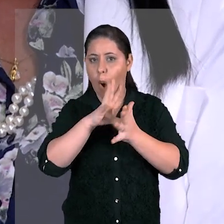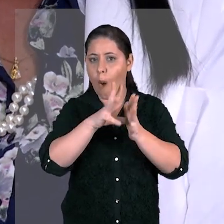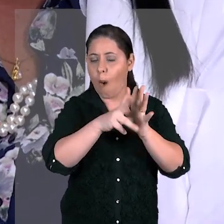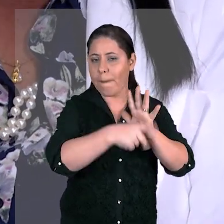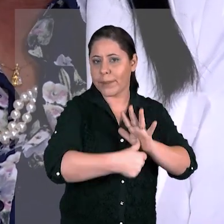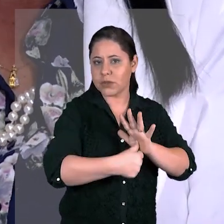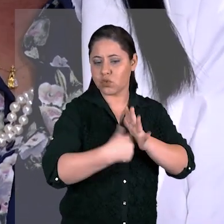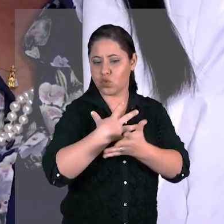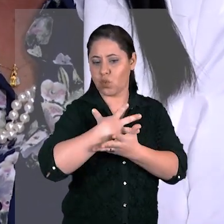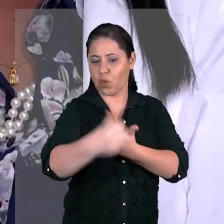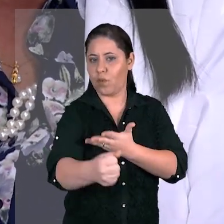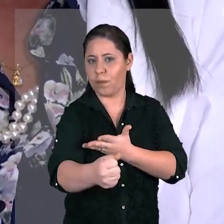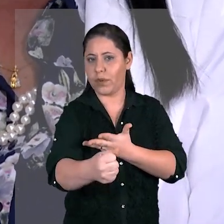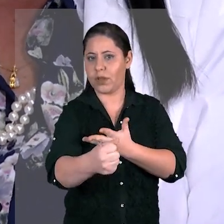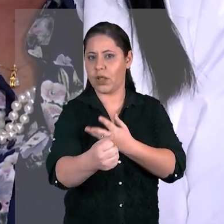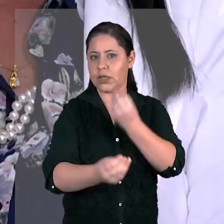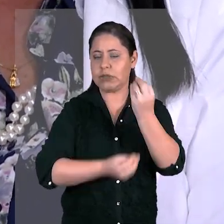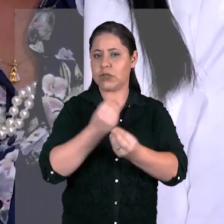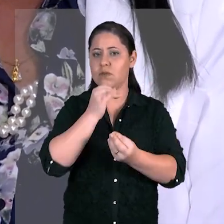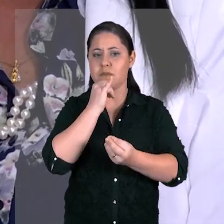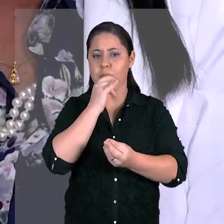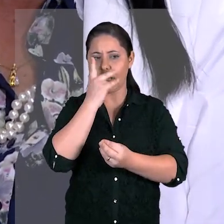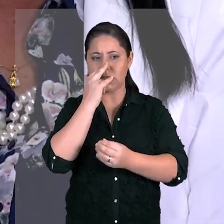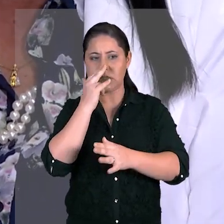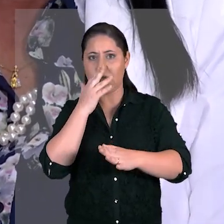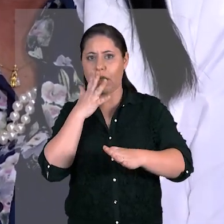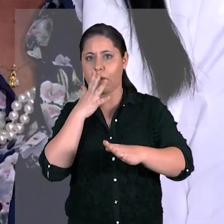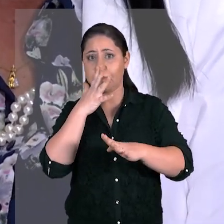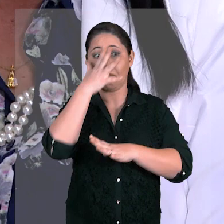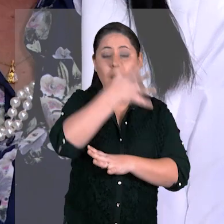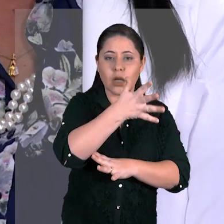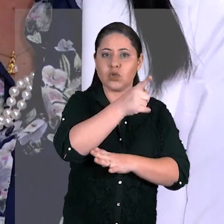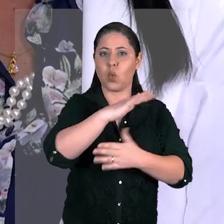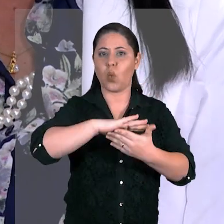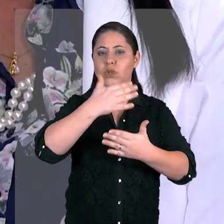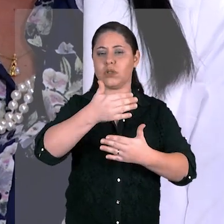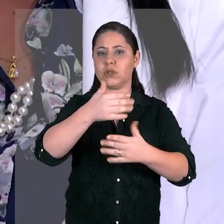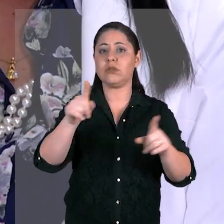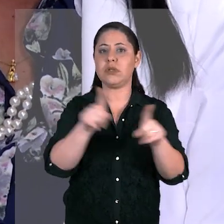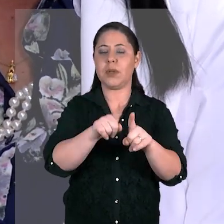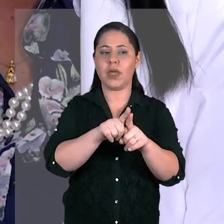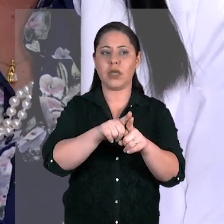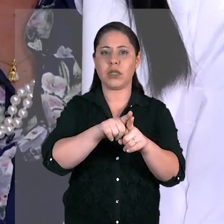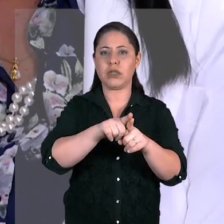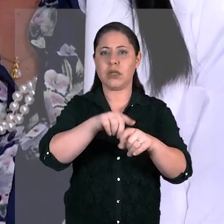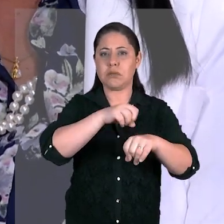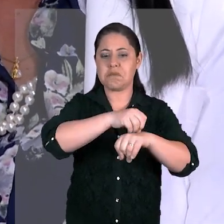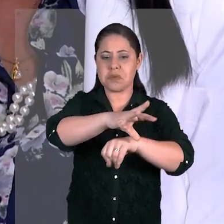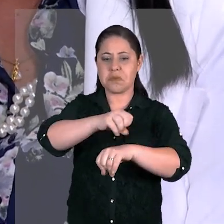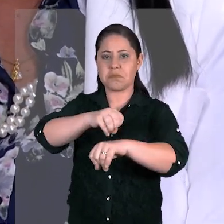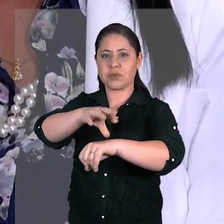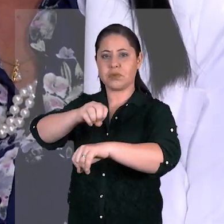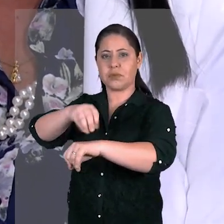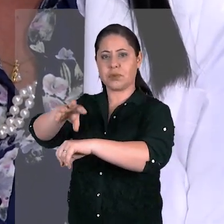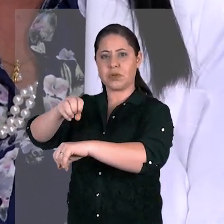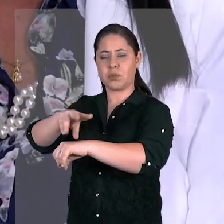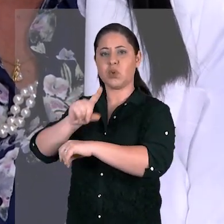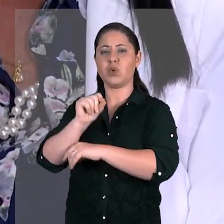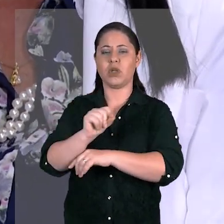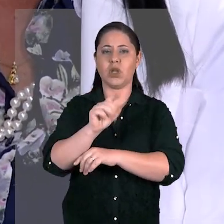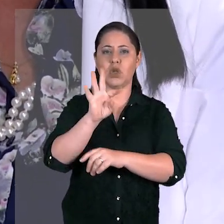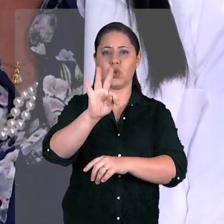praticado pelo ato em si de invadir o computador. Espalhar trojan, que são